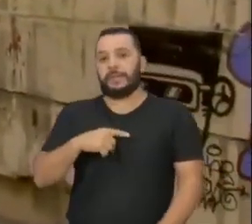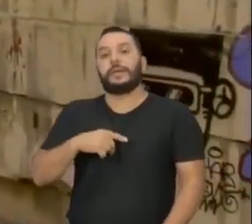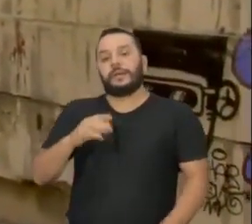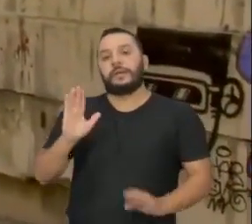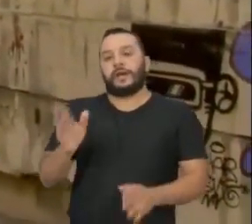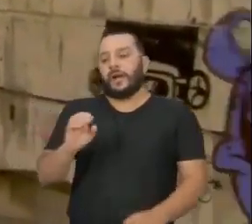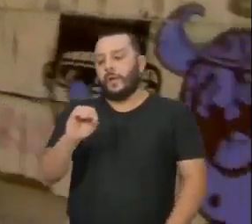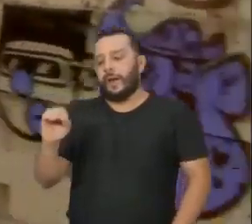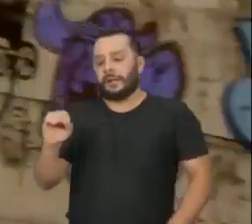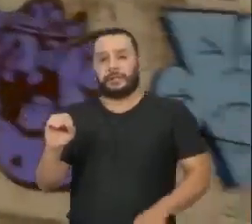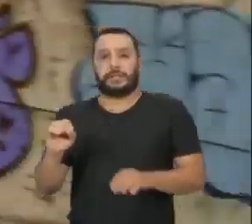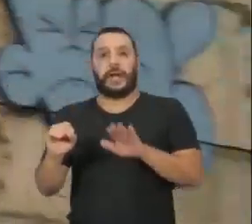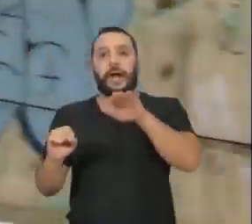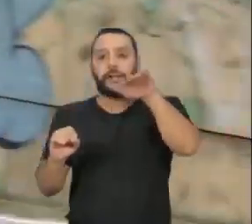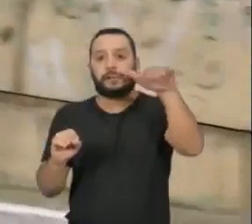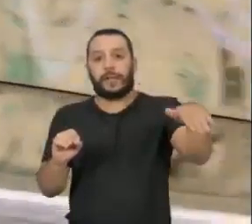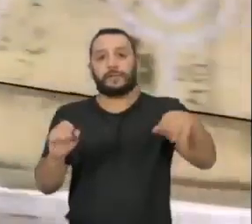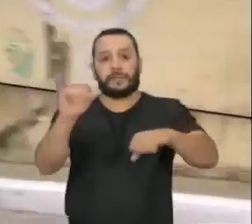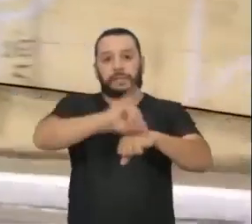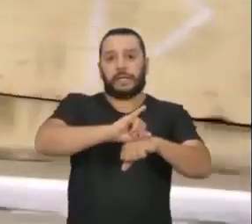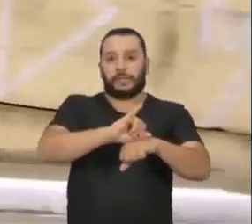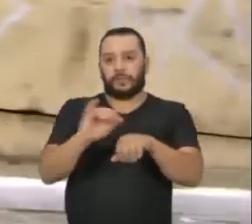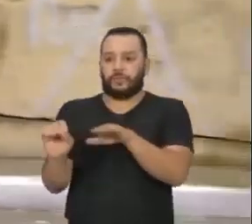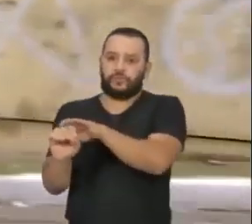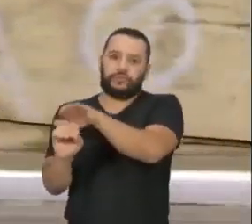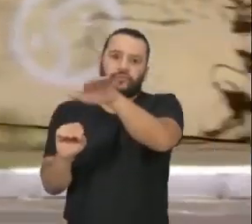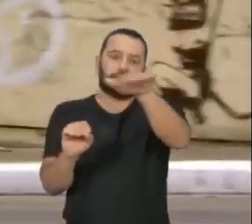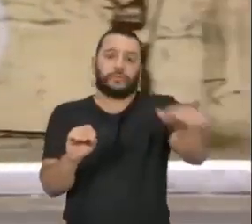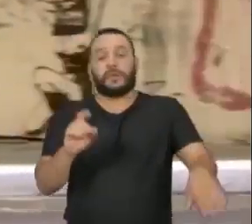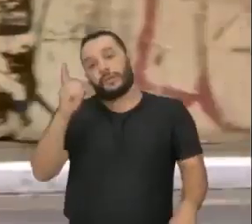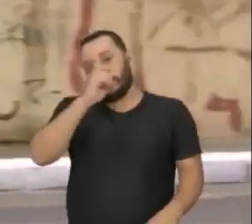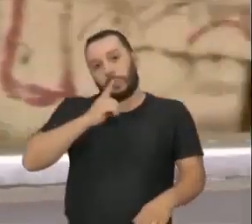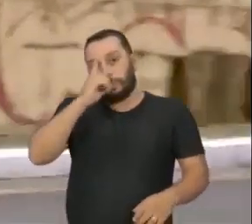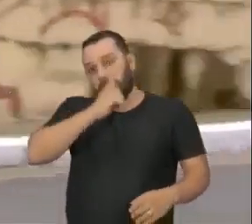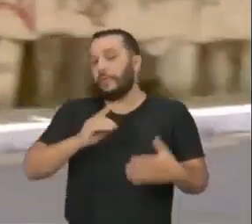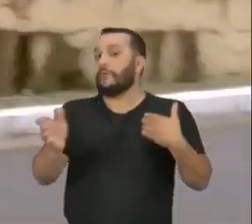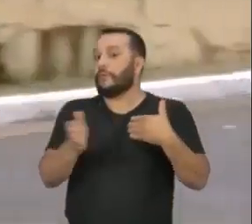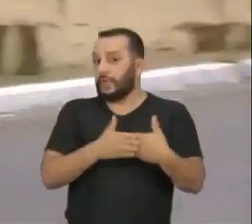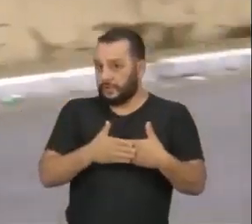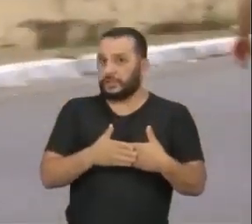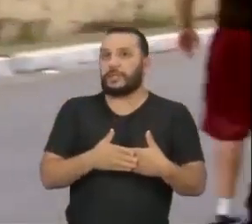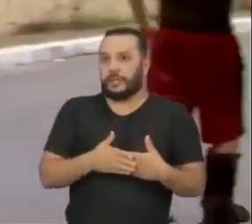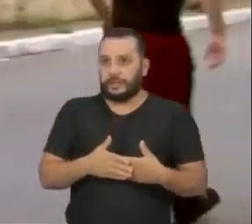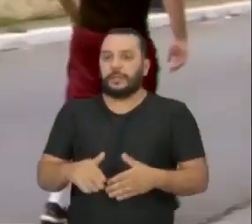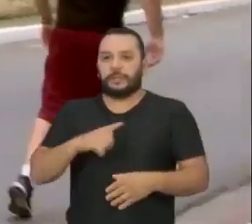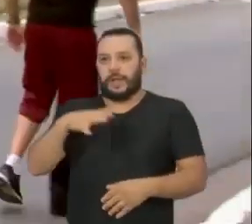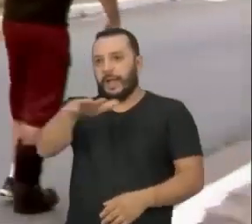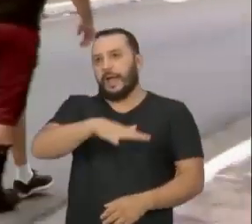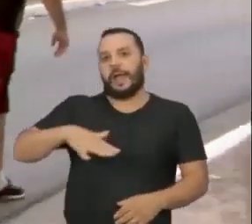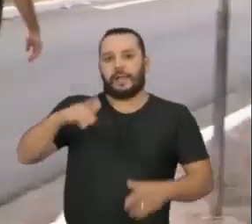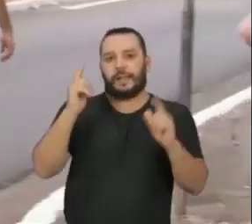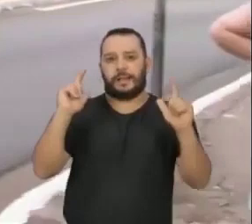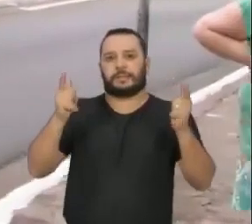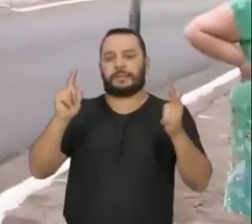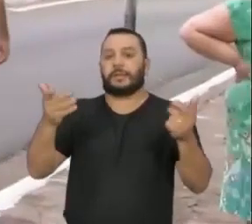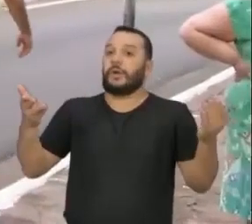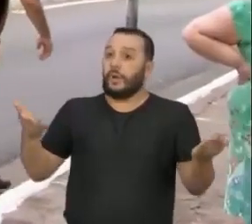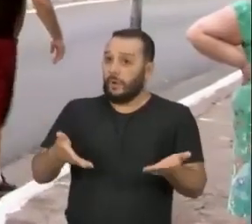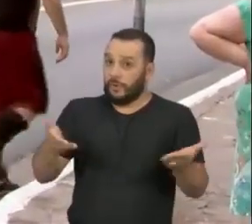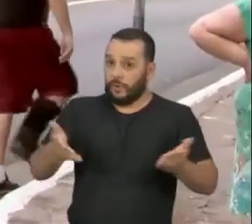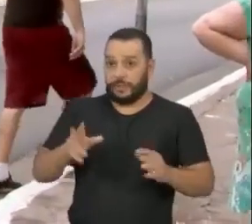oeste da capital paulista até o centro da cidade. Aos domingos ele fica fechado, vira uma enorme área de lazer e hoje,